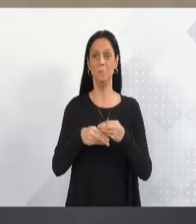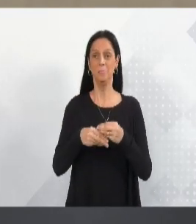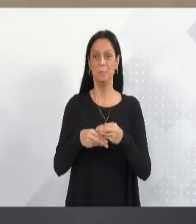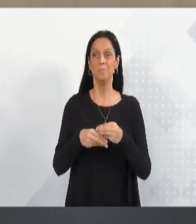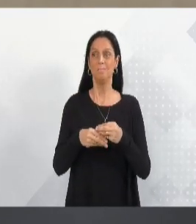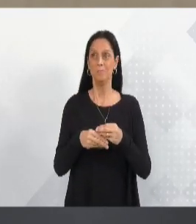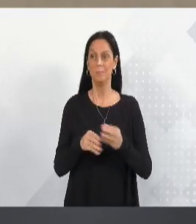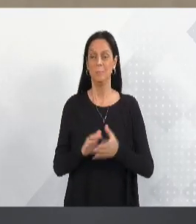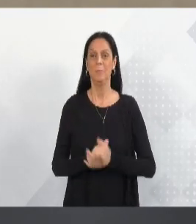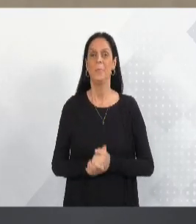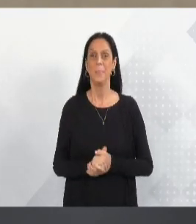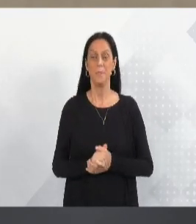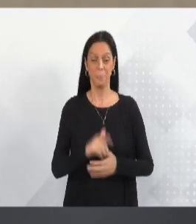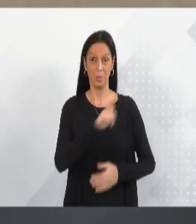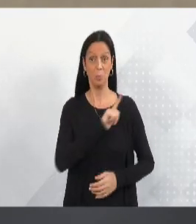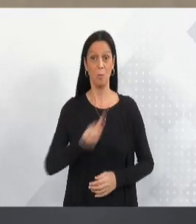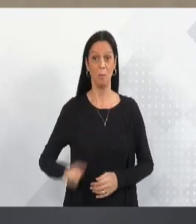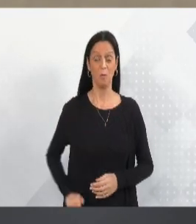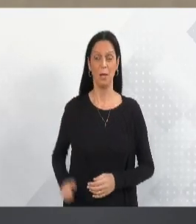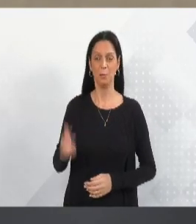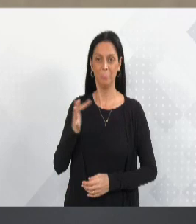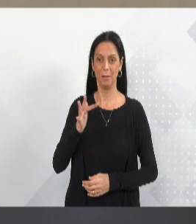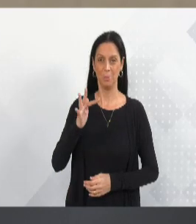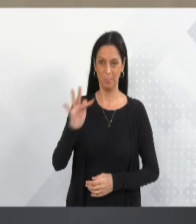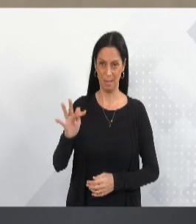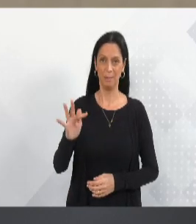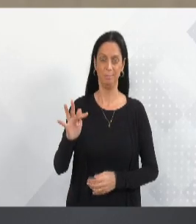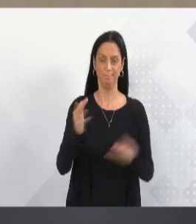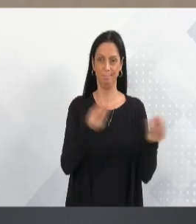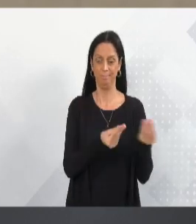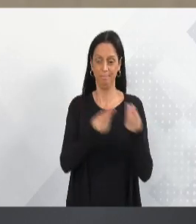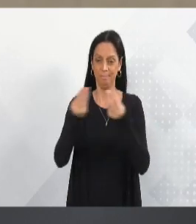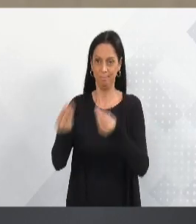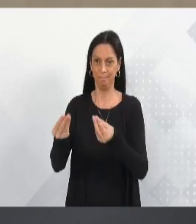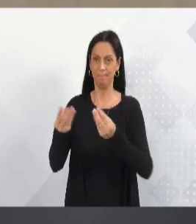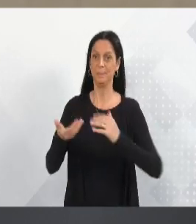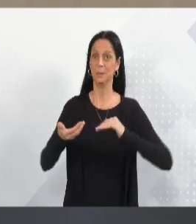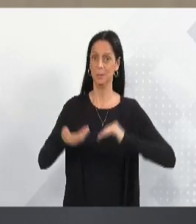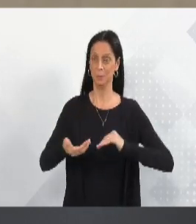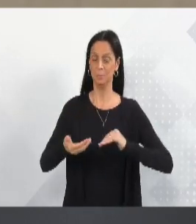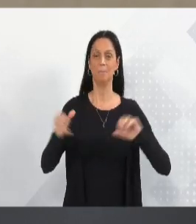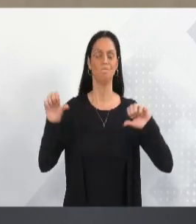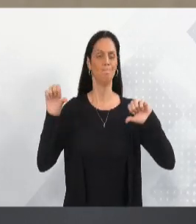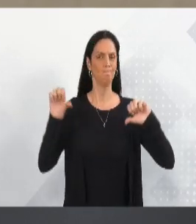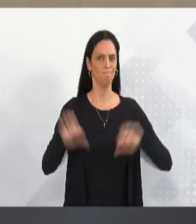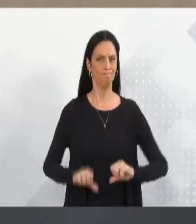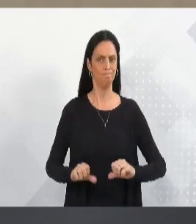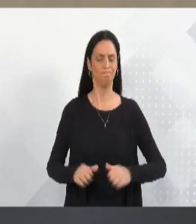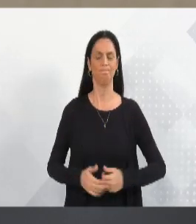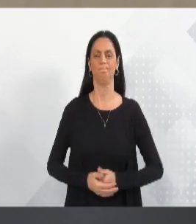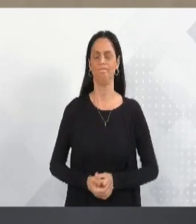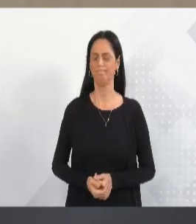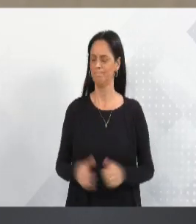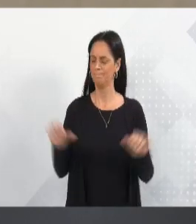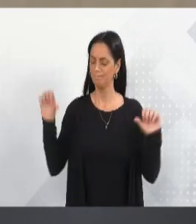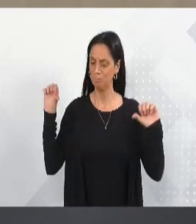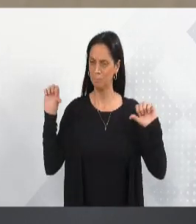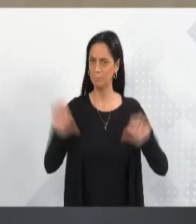o pacote do governo federal enviado para o Congresso Nacional é péssimo.